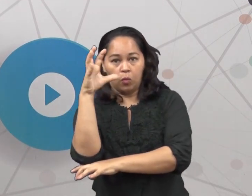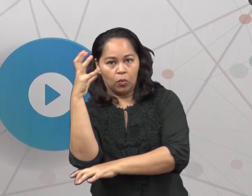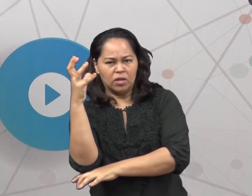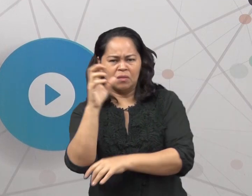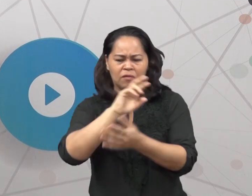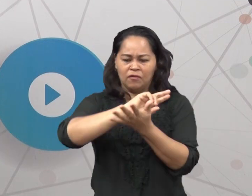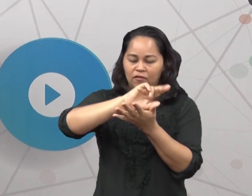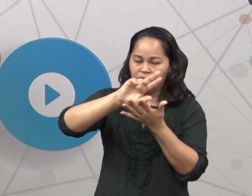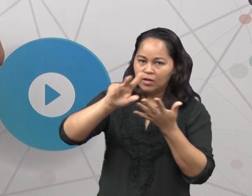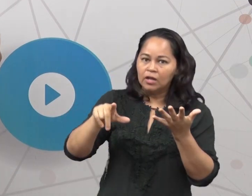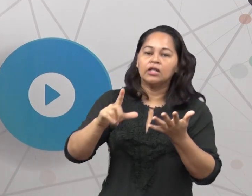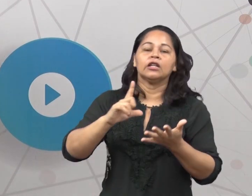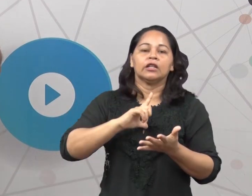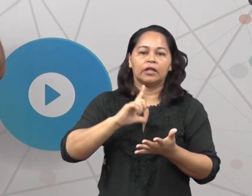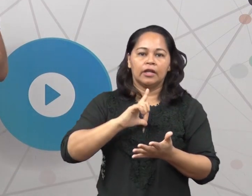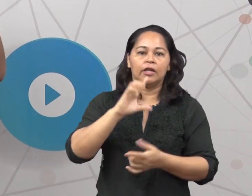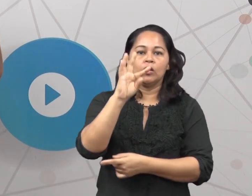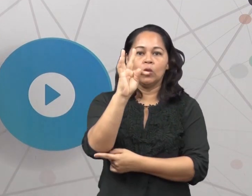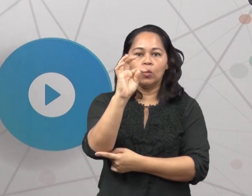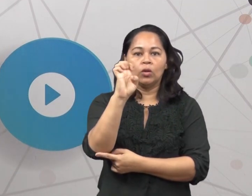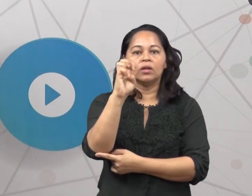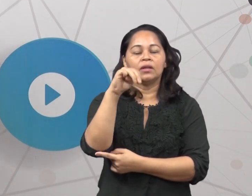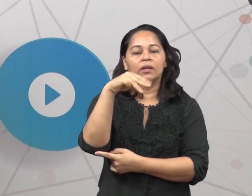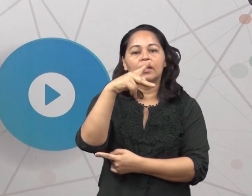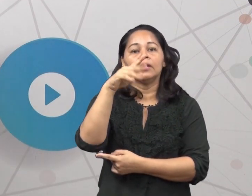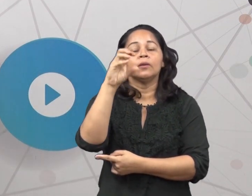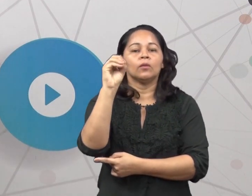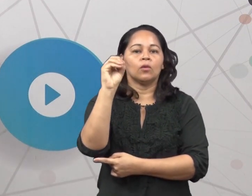pensar quanto tempo nós perdemos?